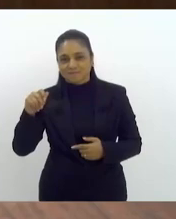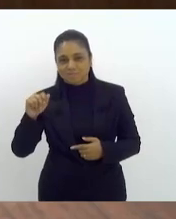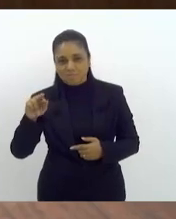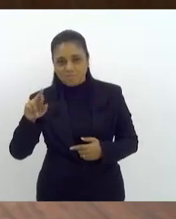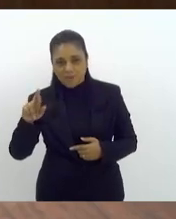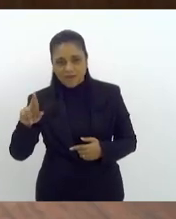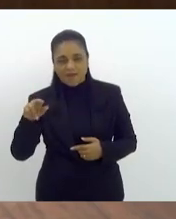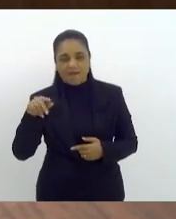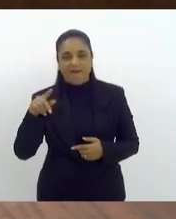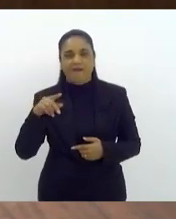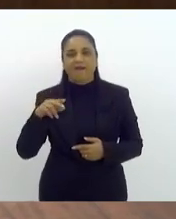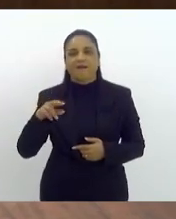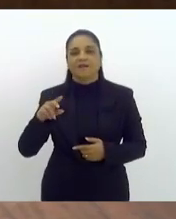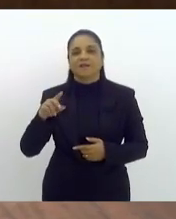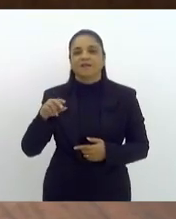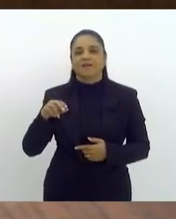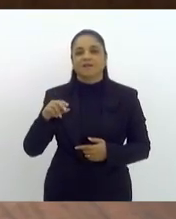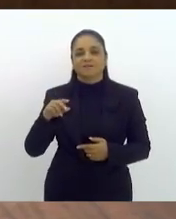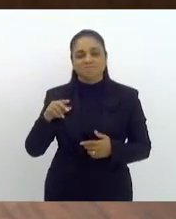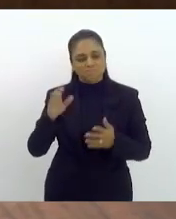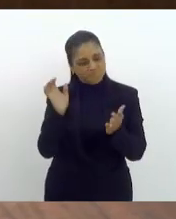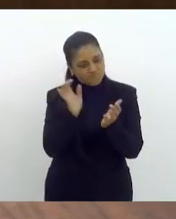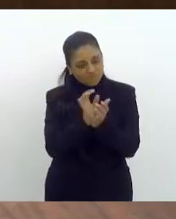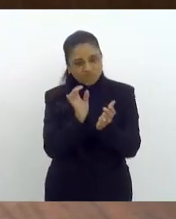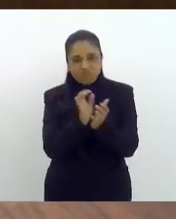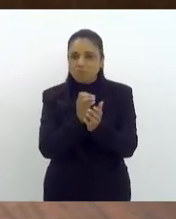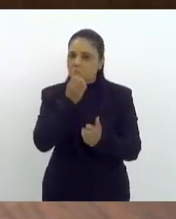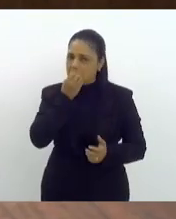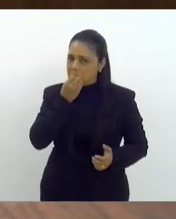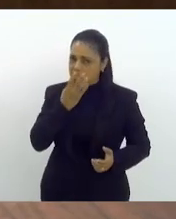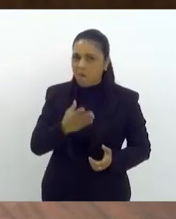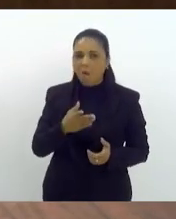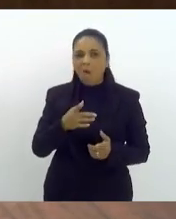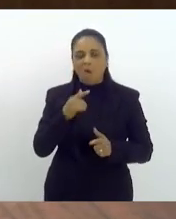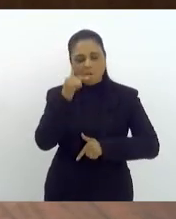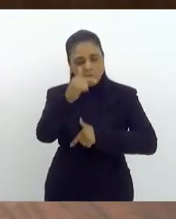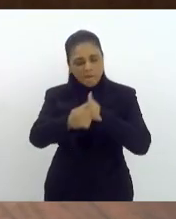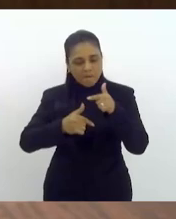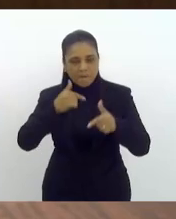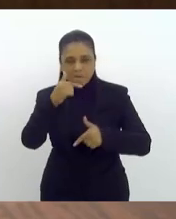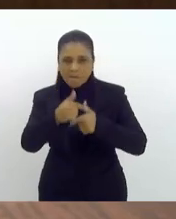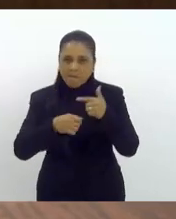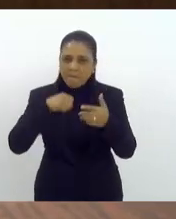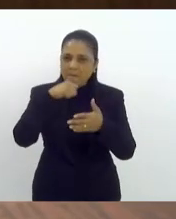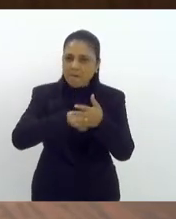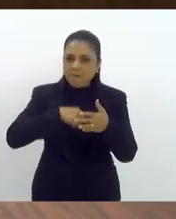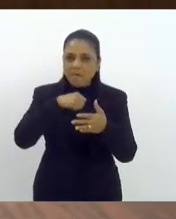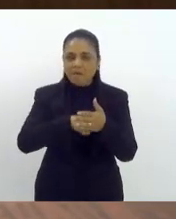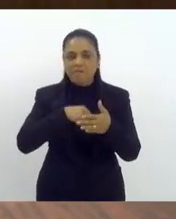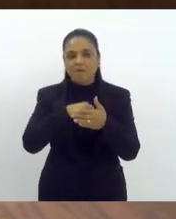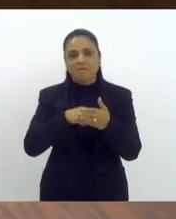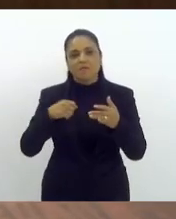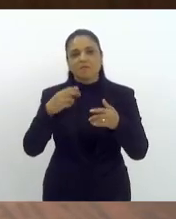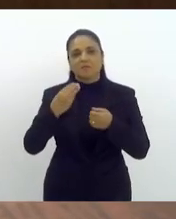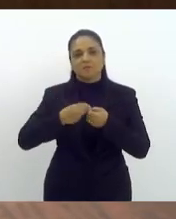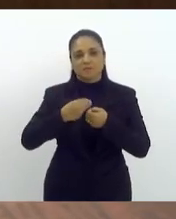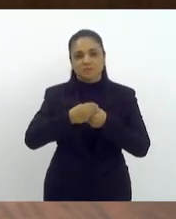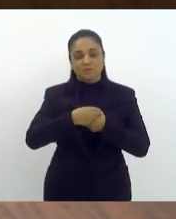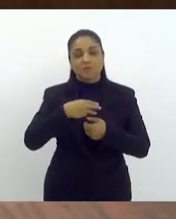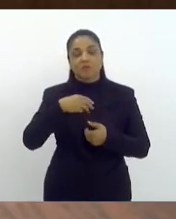a turma era da turma era boa mas lutava pela aquele município e Aloísio Gama na